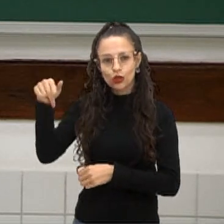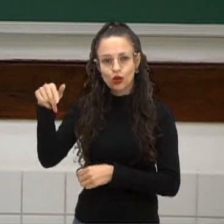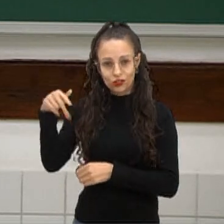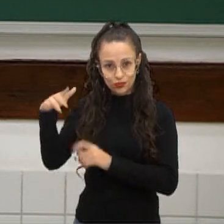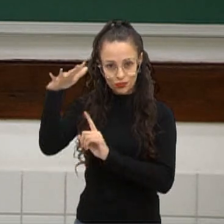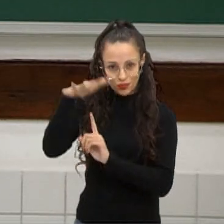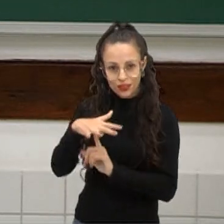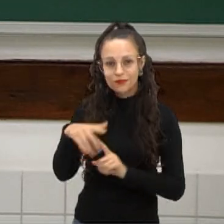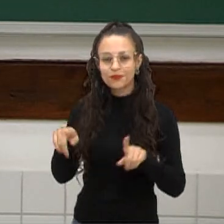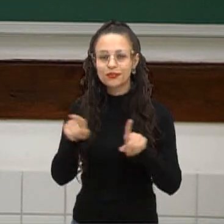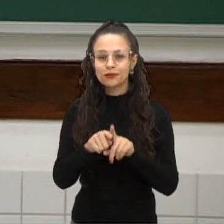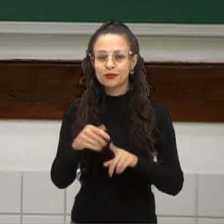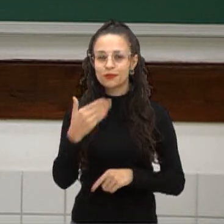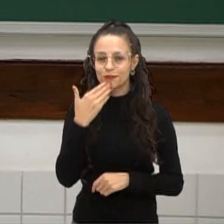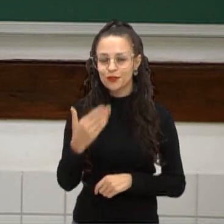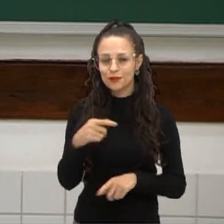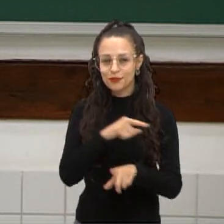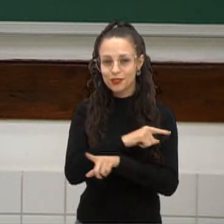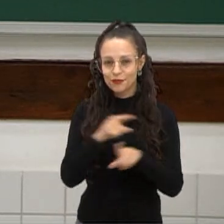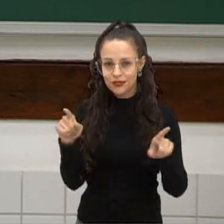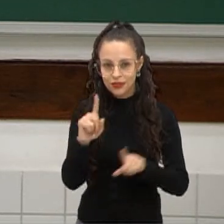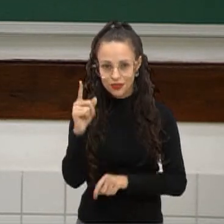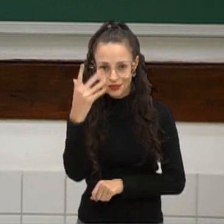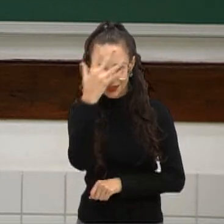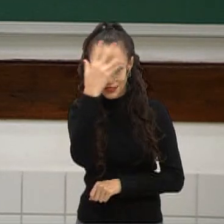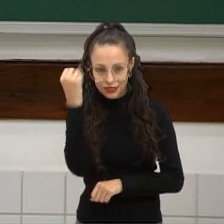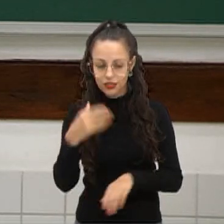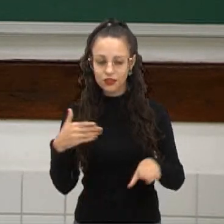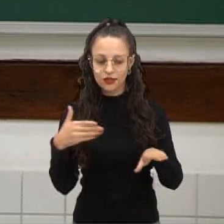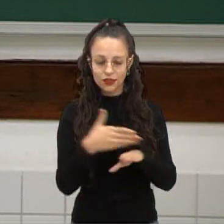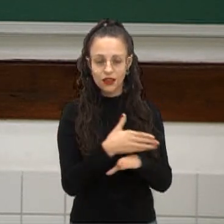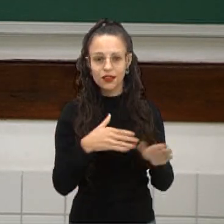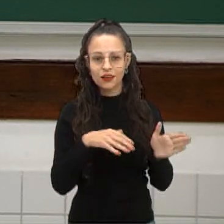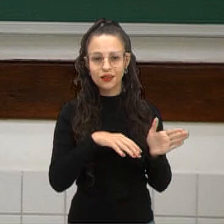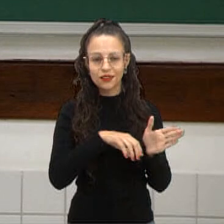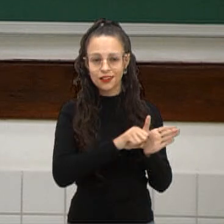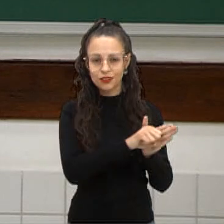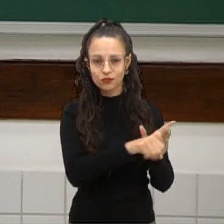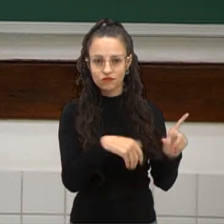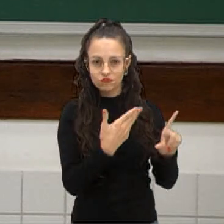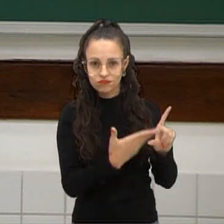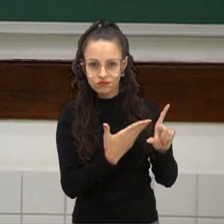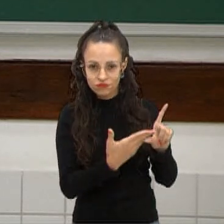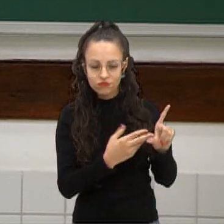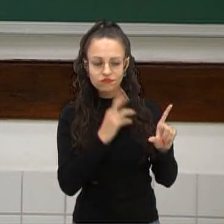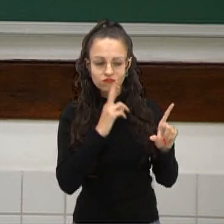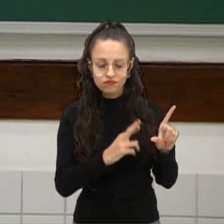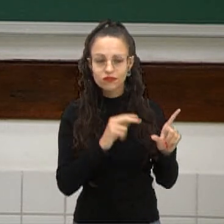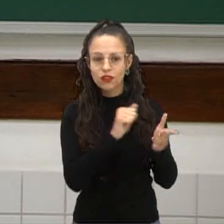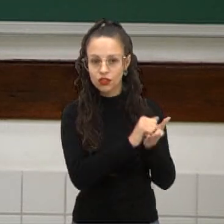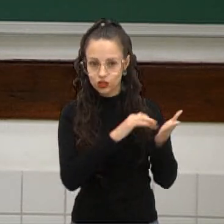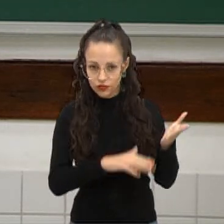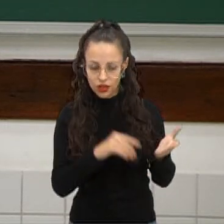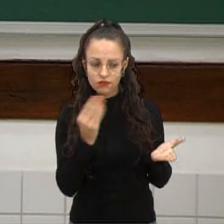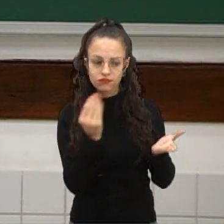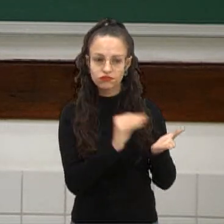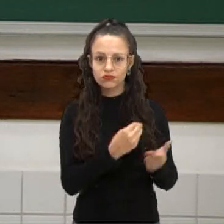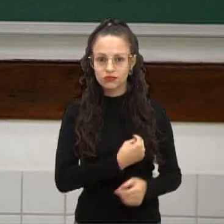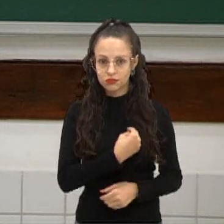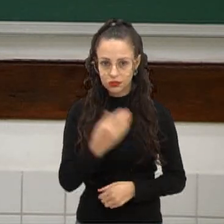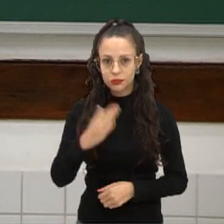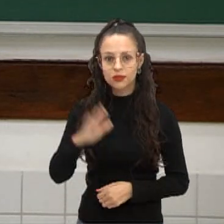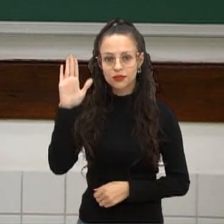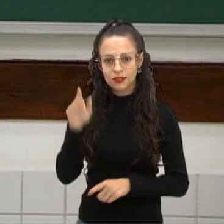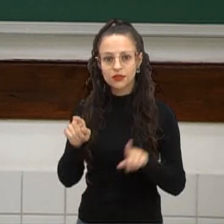não esquecer, e pedir para vocês não esquecerem de acionar lá o Classroom lá e fazer as atividades que valem como presença, né, e outras atividades que